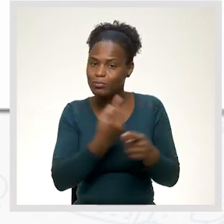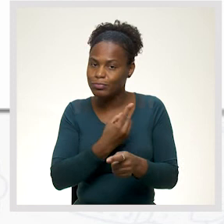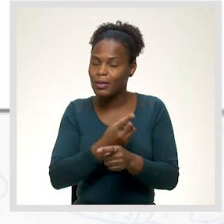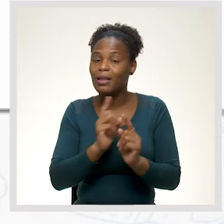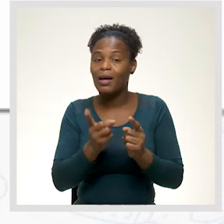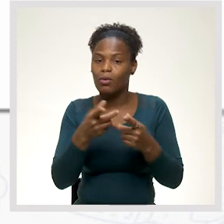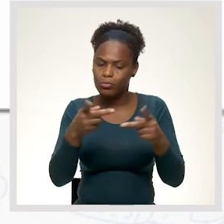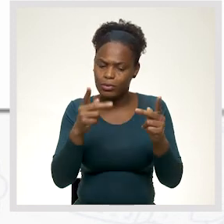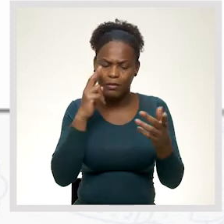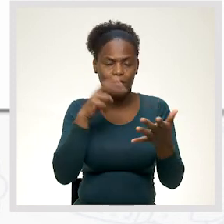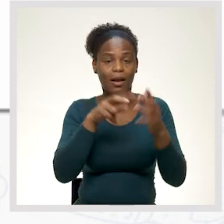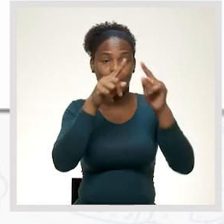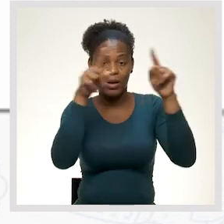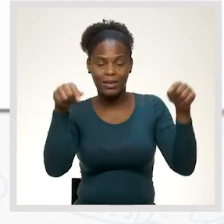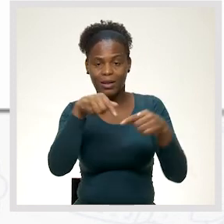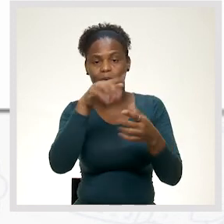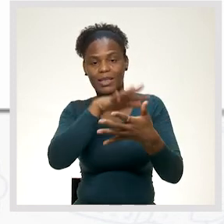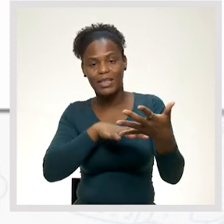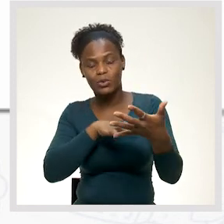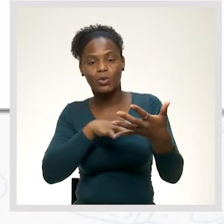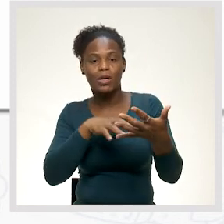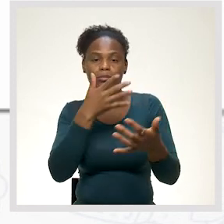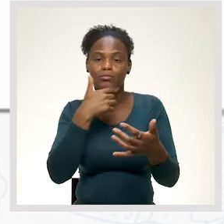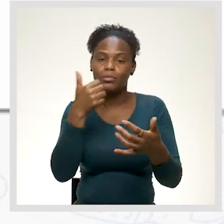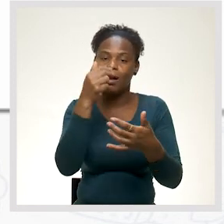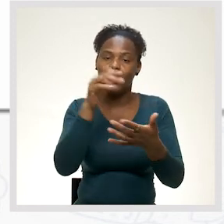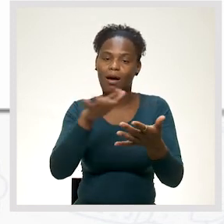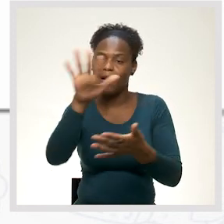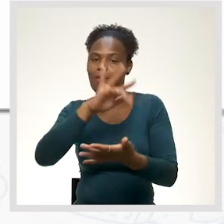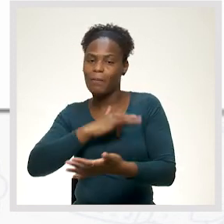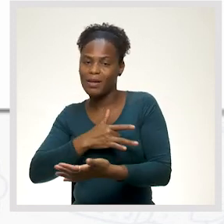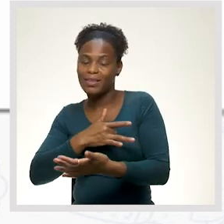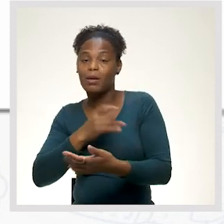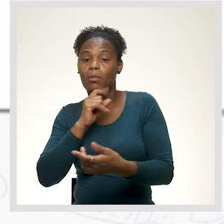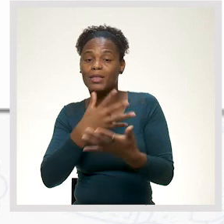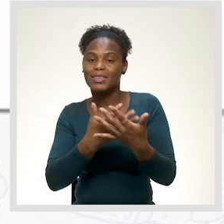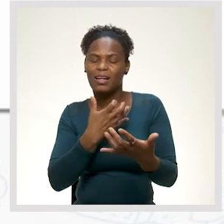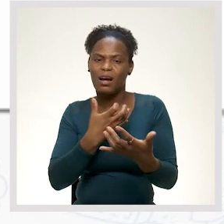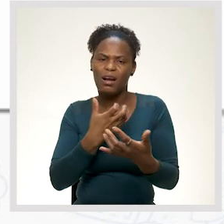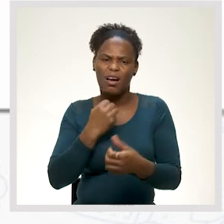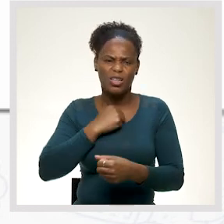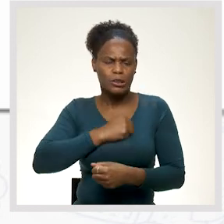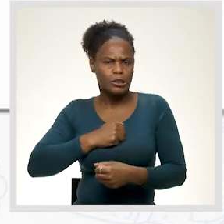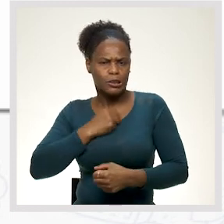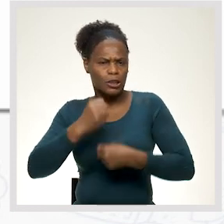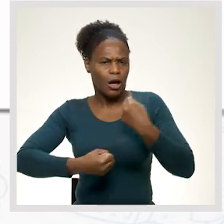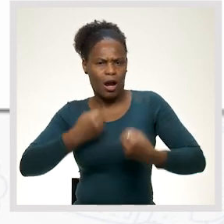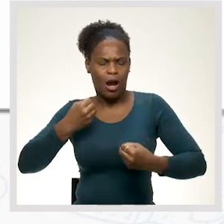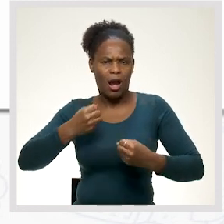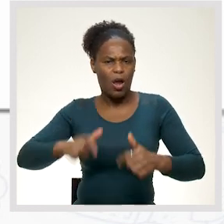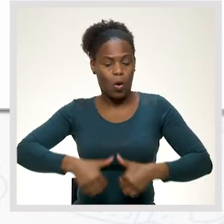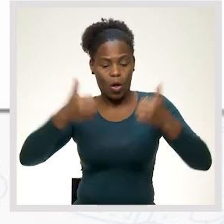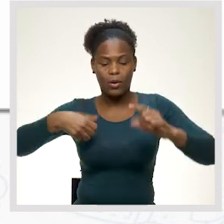vários elementos que nos autorizam a enquadrar o texto na estética romântica, podemos destacar a rebeldia do